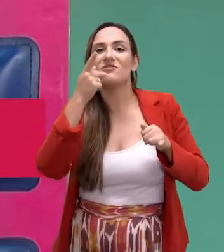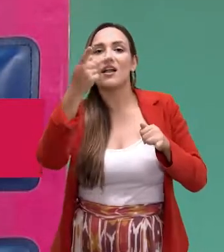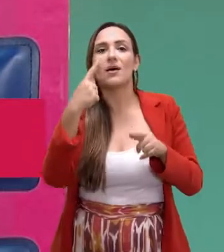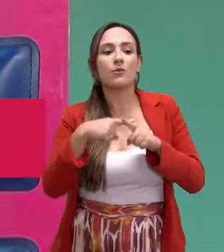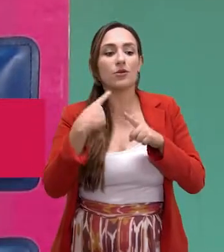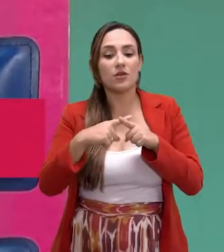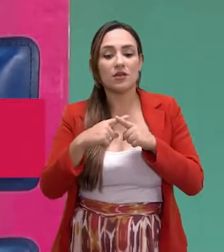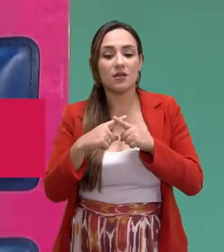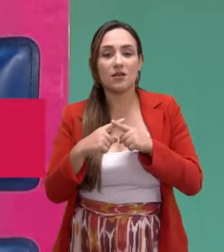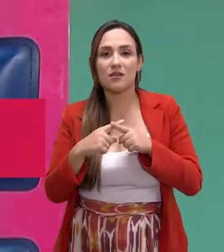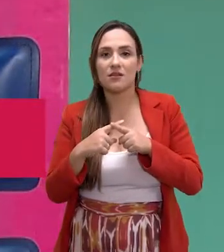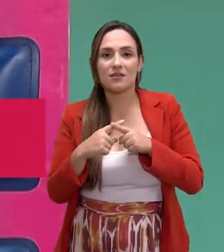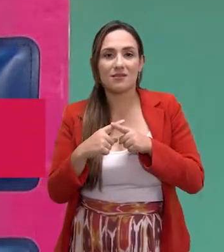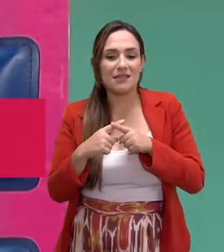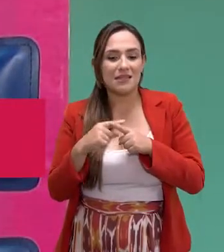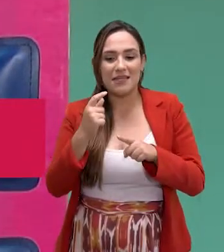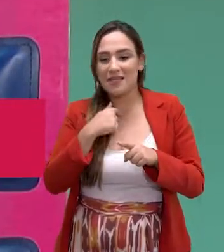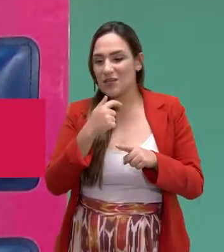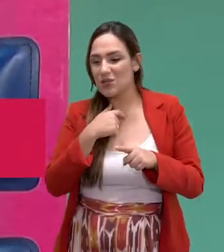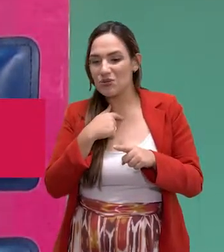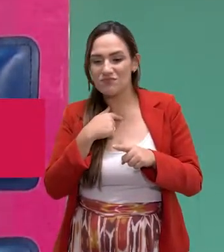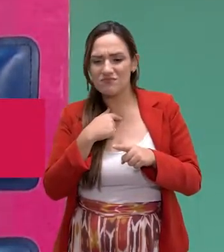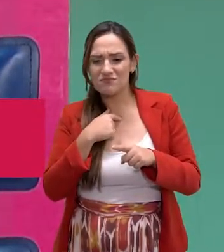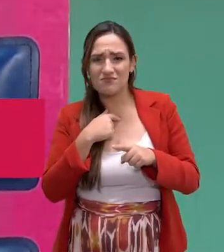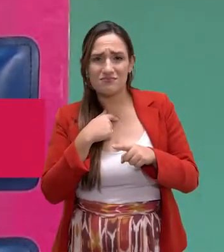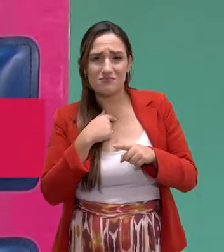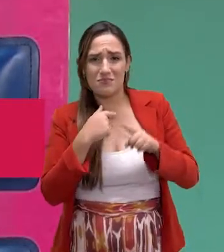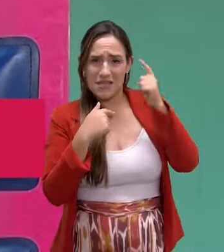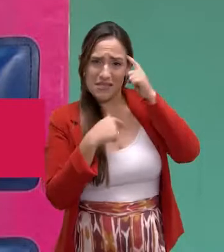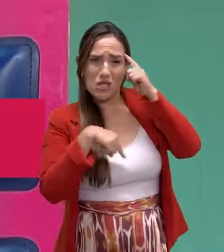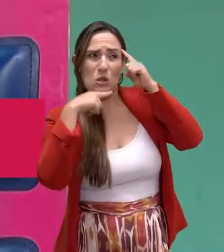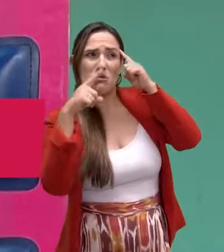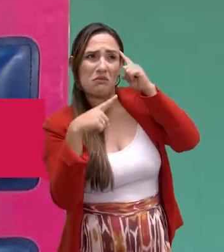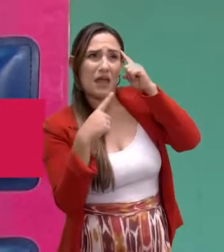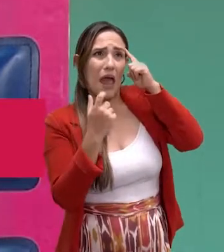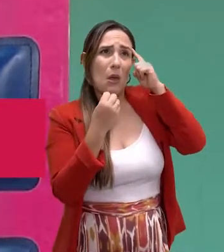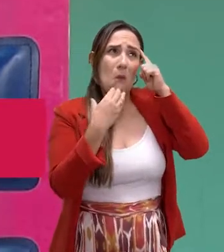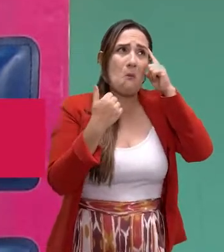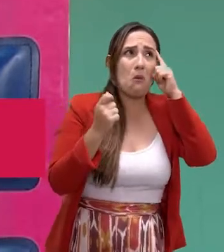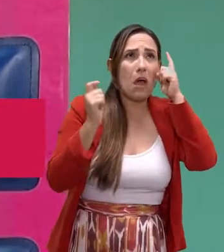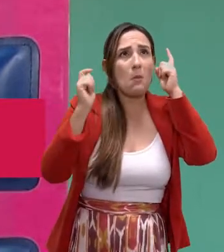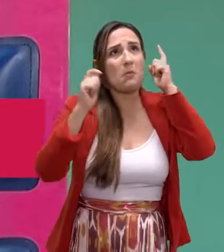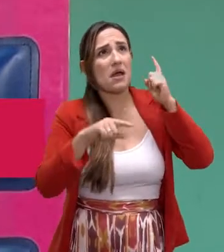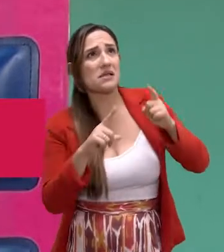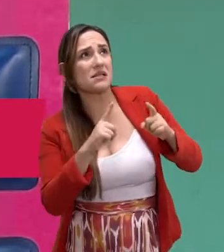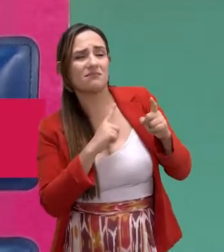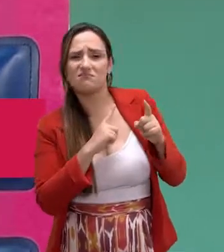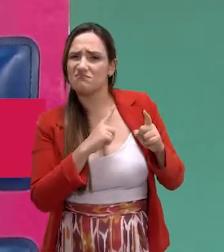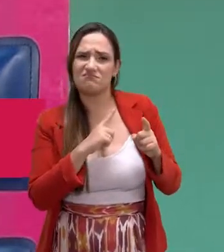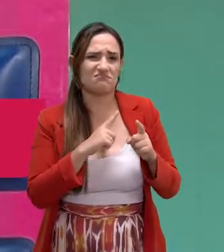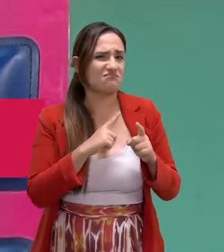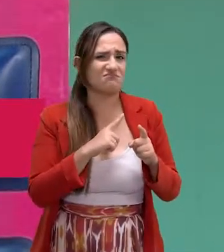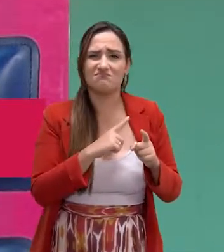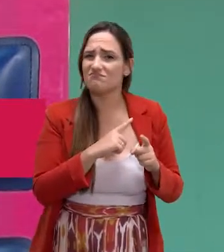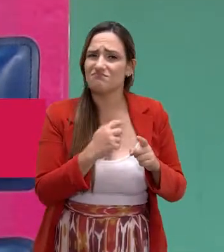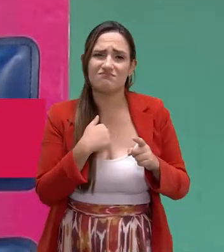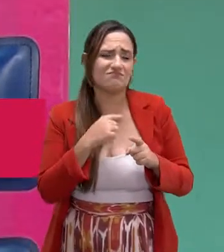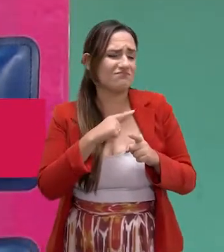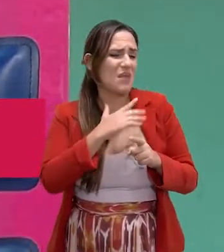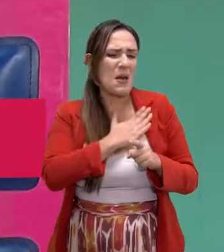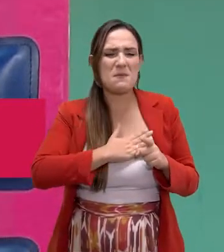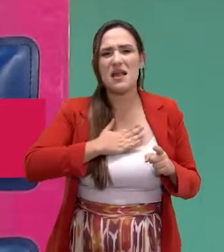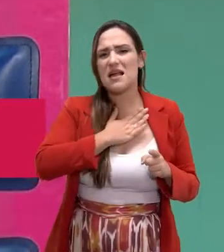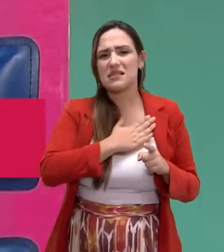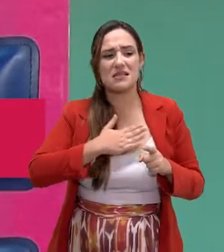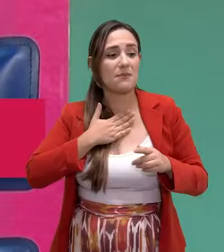é mais fácil lidar com isso, porque eu fui para um caminho que, em momento algum, eu tive dúvida, né, da minha escolha, e eu sou